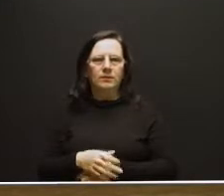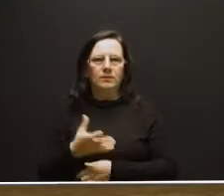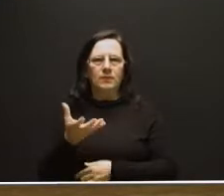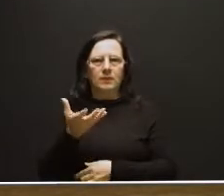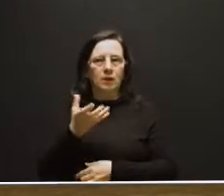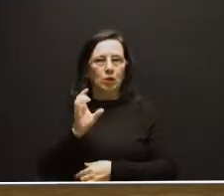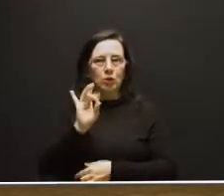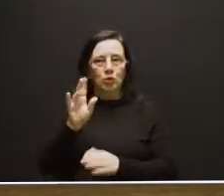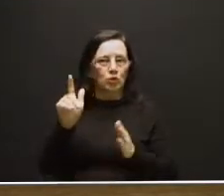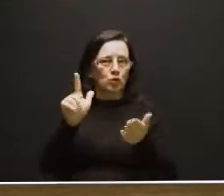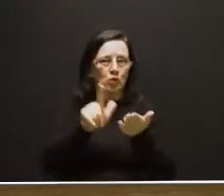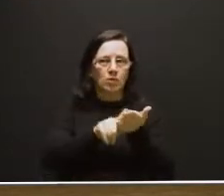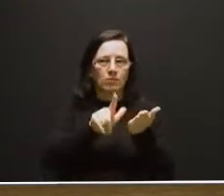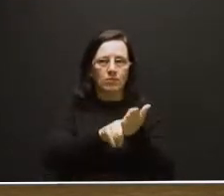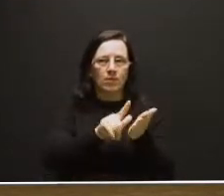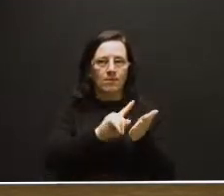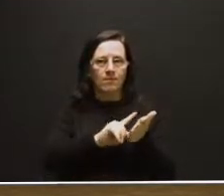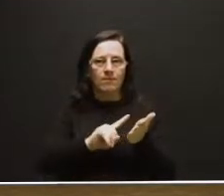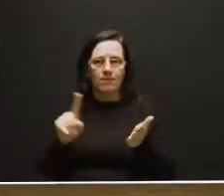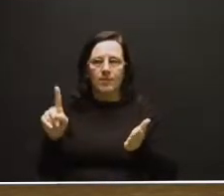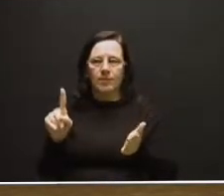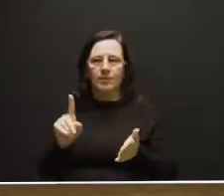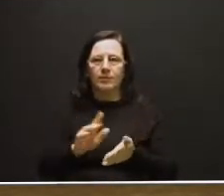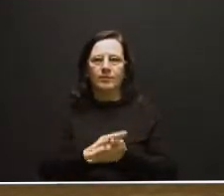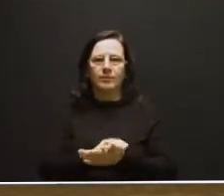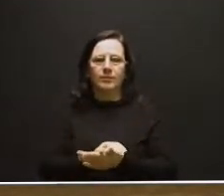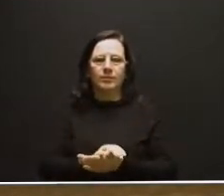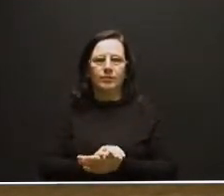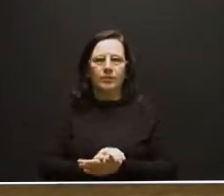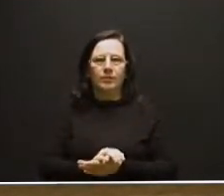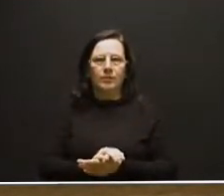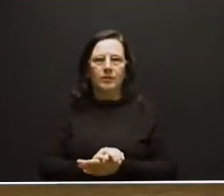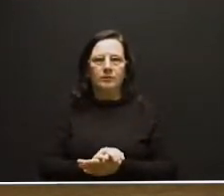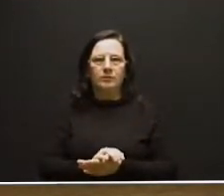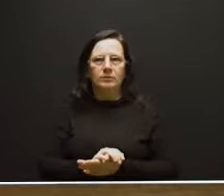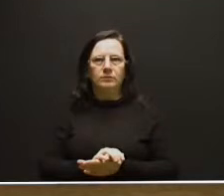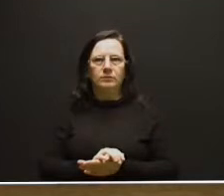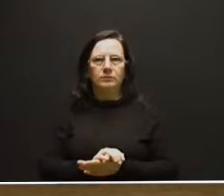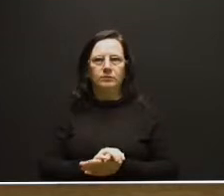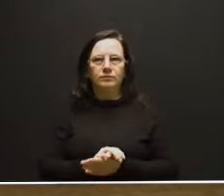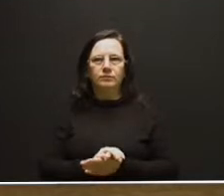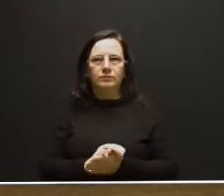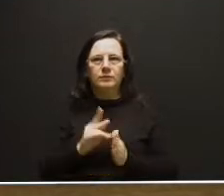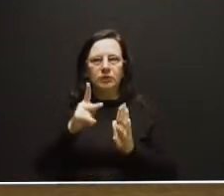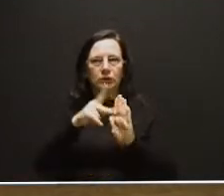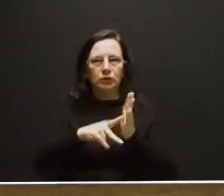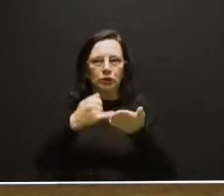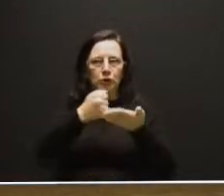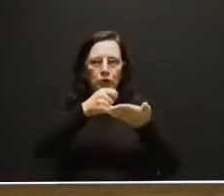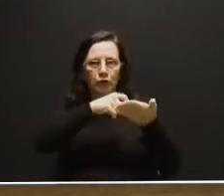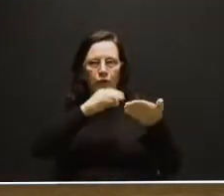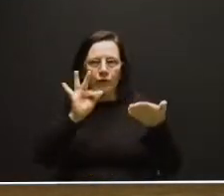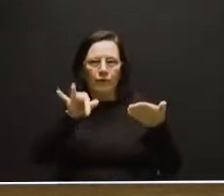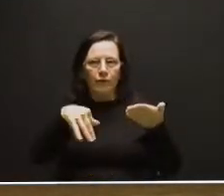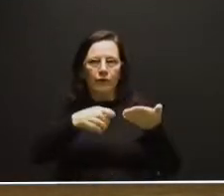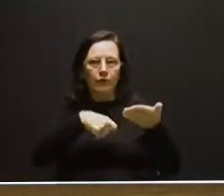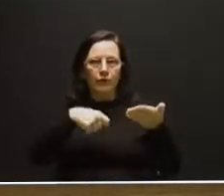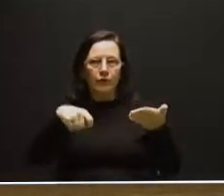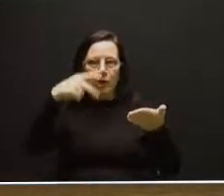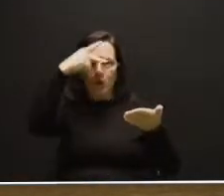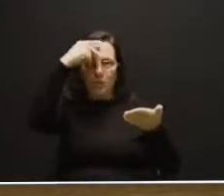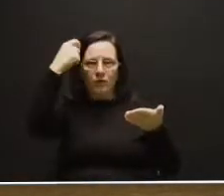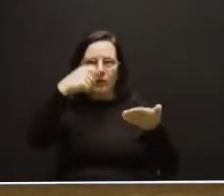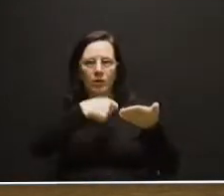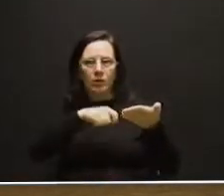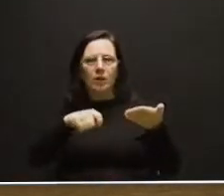fique apenas eu tenho falado isso muito aqui para quando esse projeto ele recebeu a caneta final do prefeito que ele seja colocado em